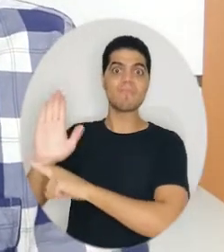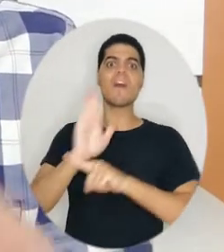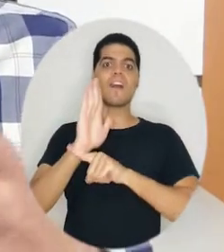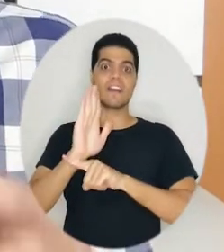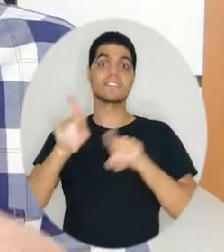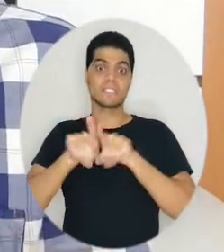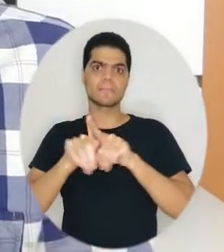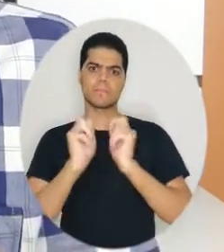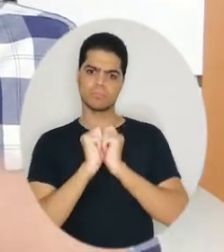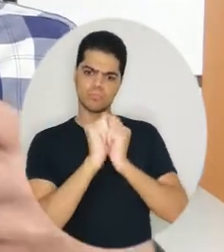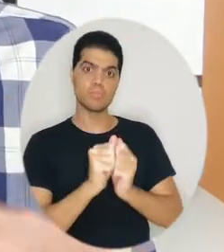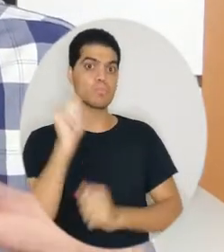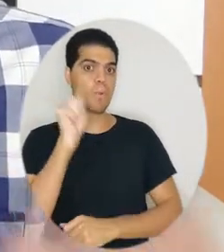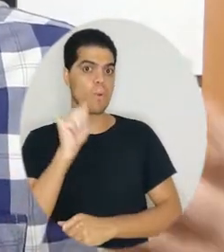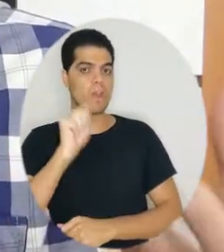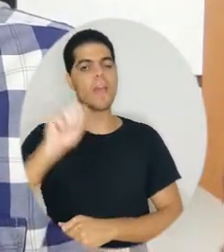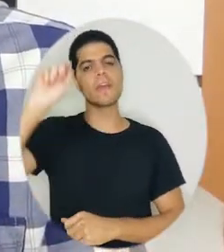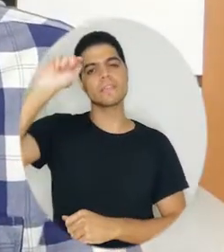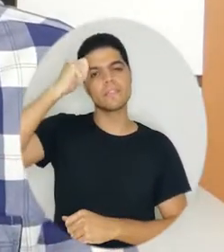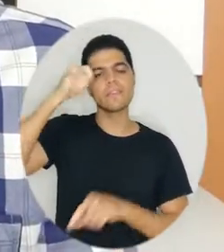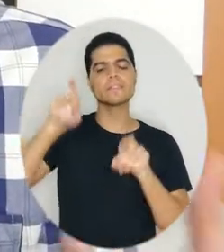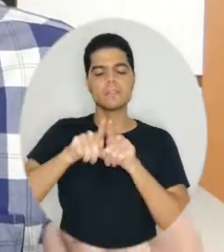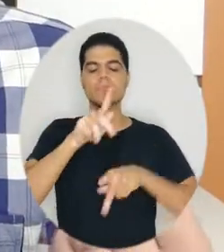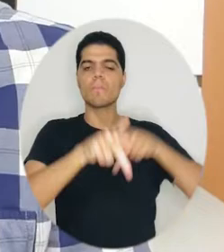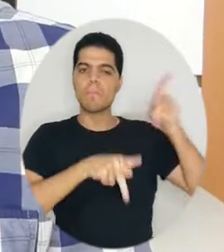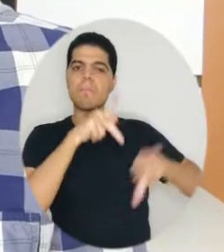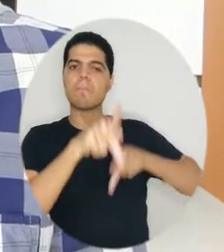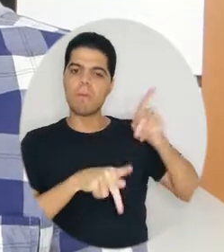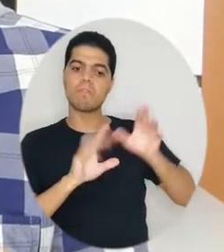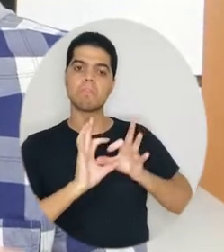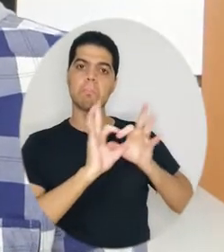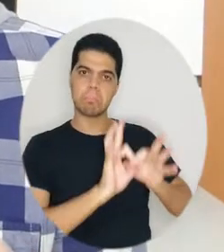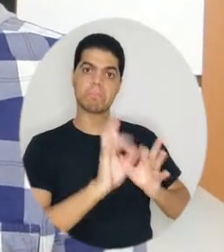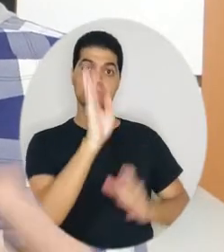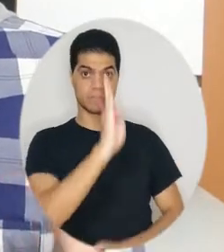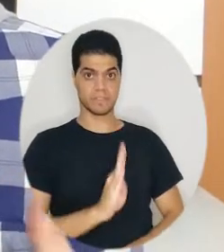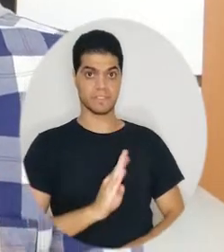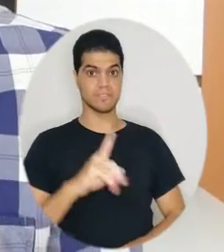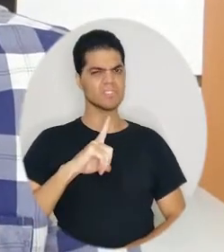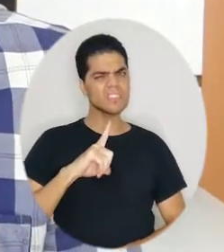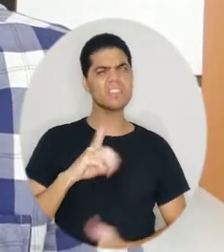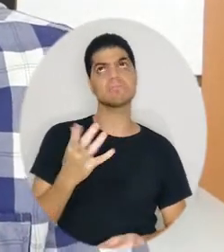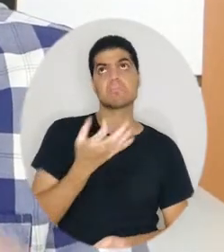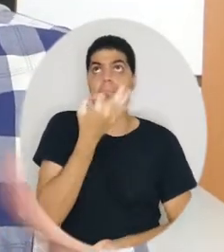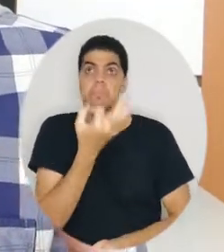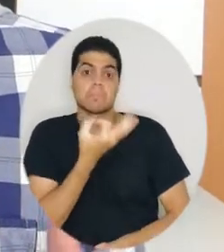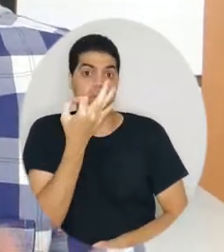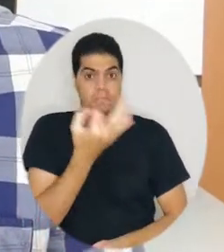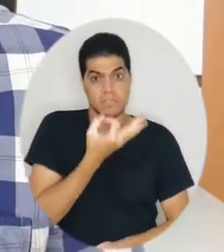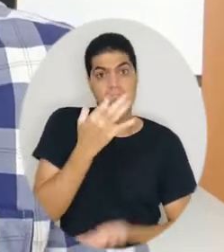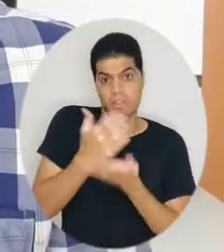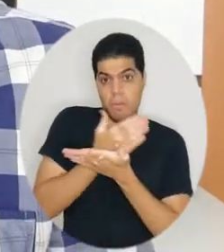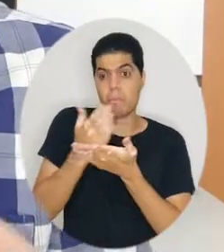como as mulheres as pessoas negras e a parte mais popular do Brasil essa narrativa ela chega a citar pessoas do